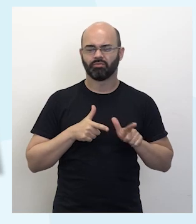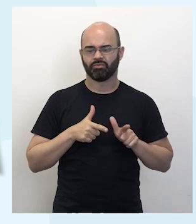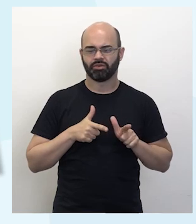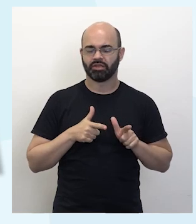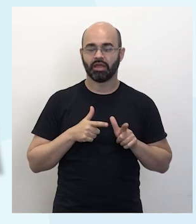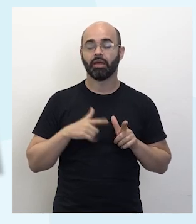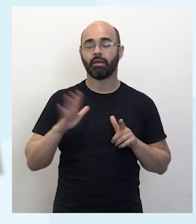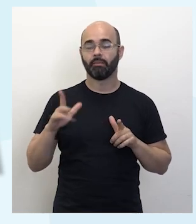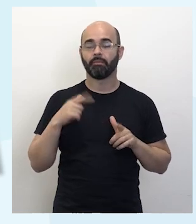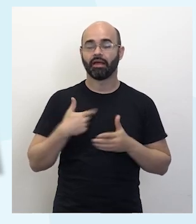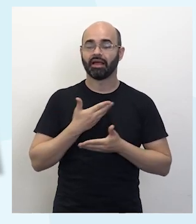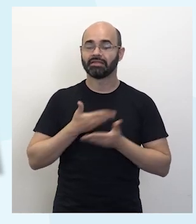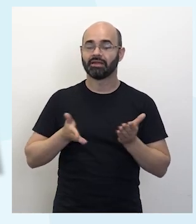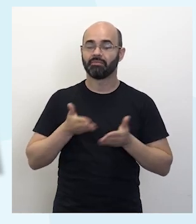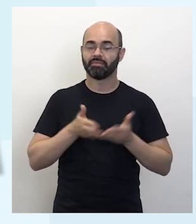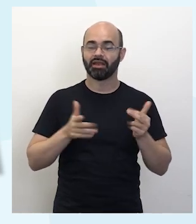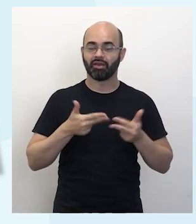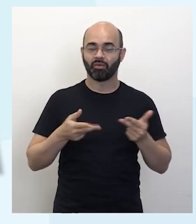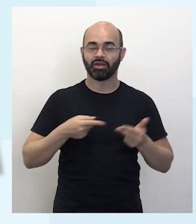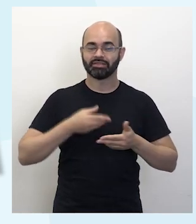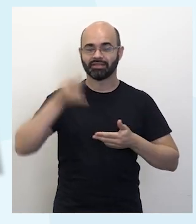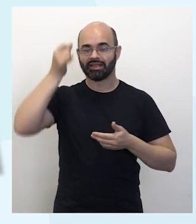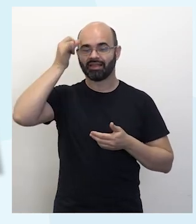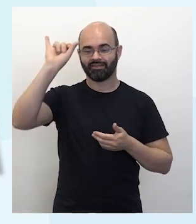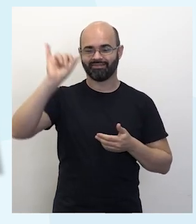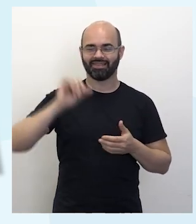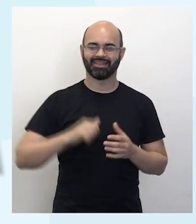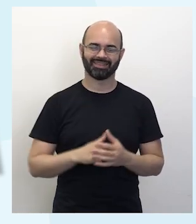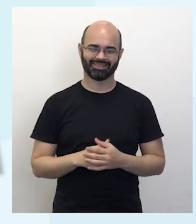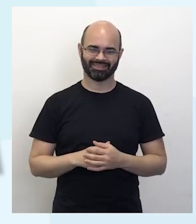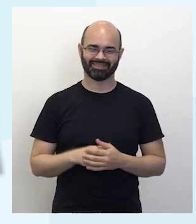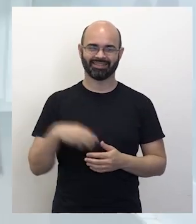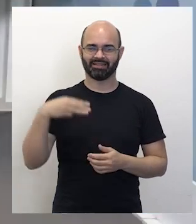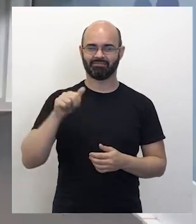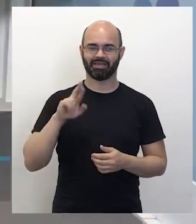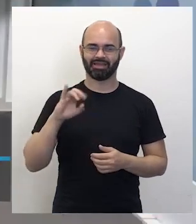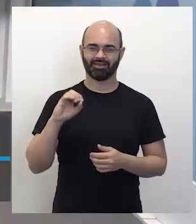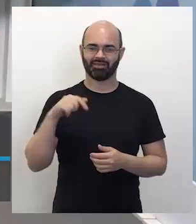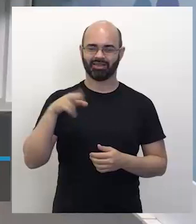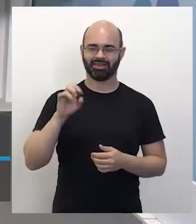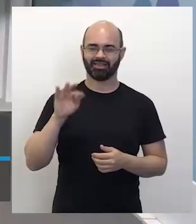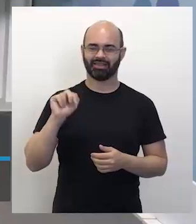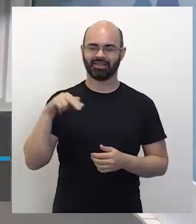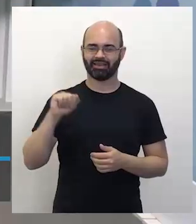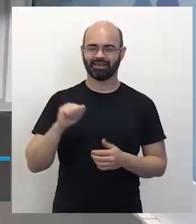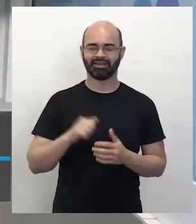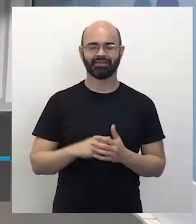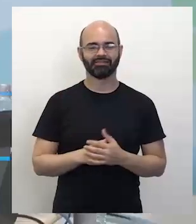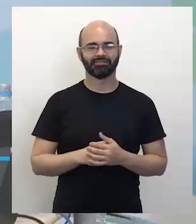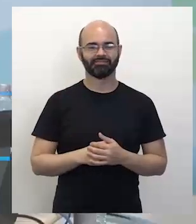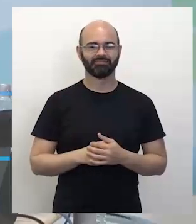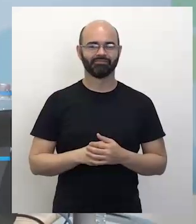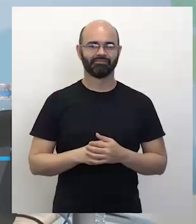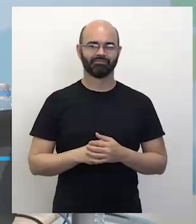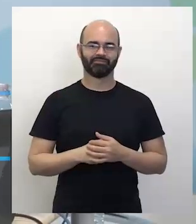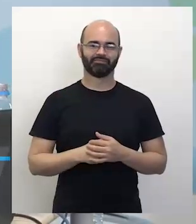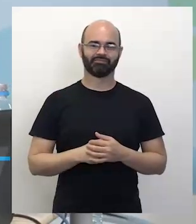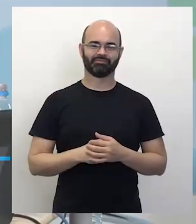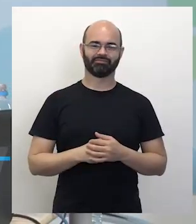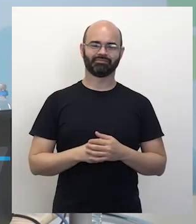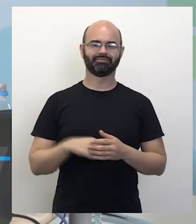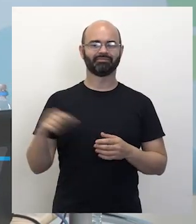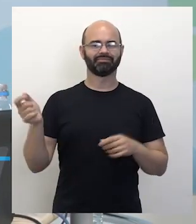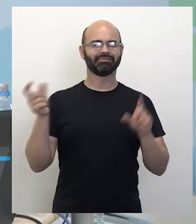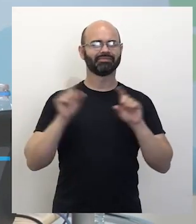para perder as minhas coisas. Ah, que lindo! Mário Quintana. O que será que a gente pode entender